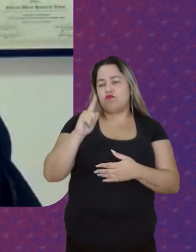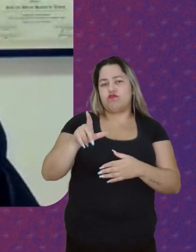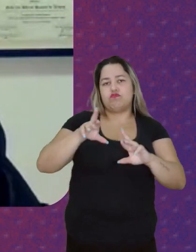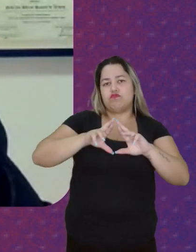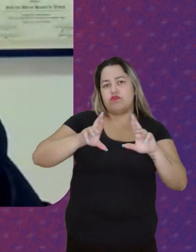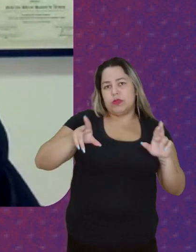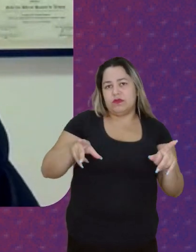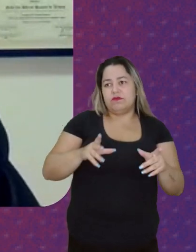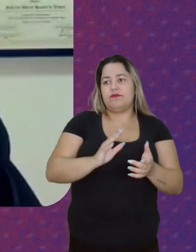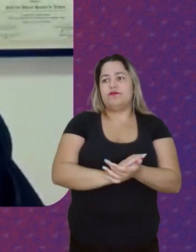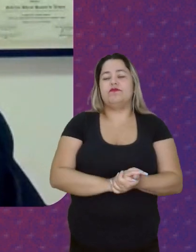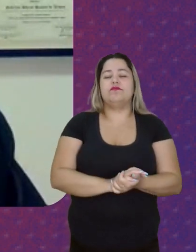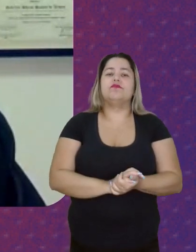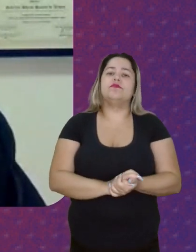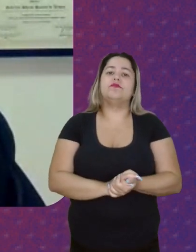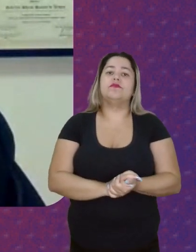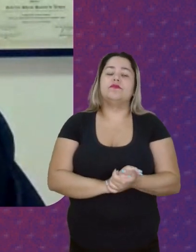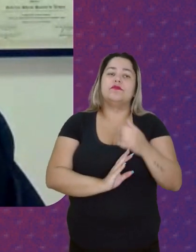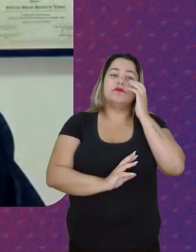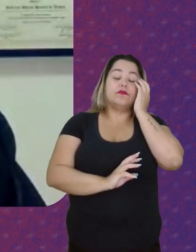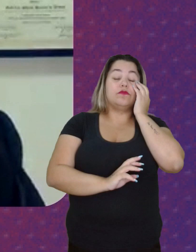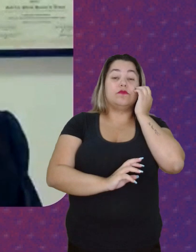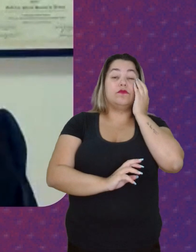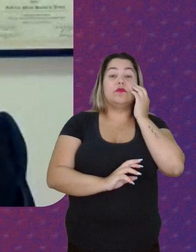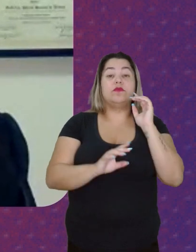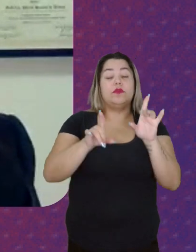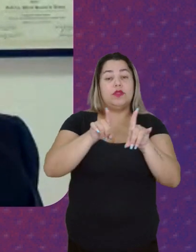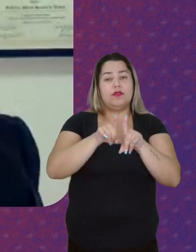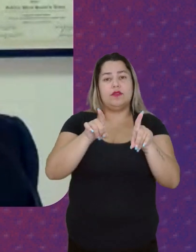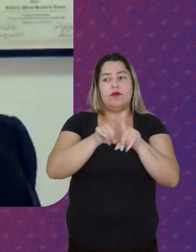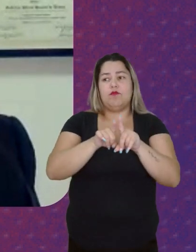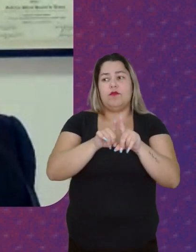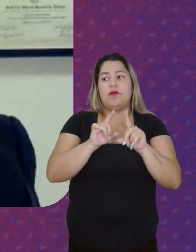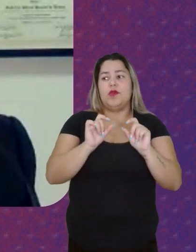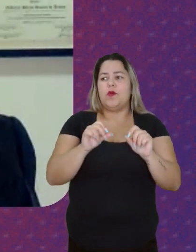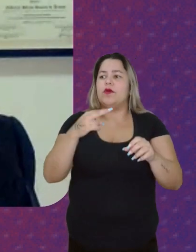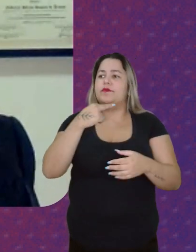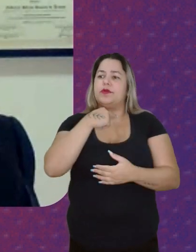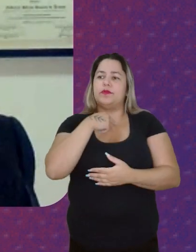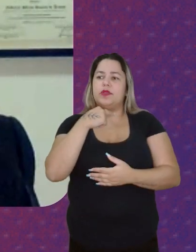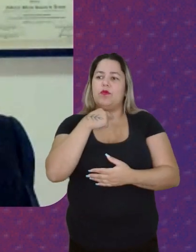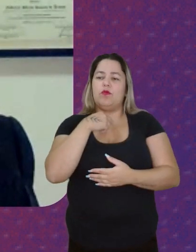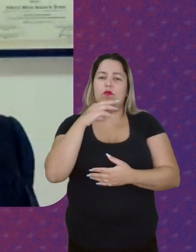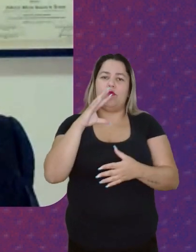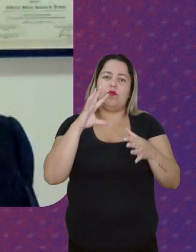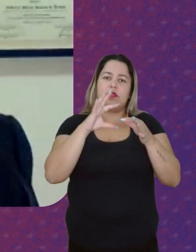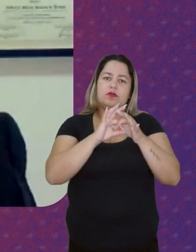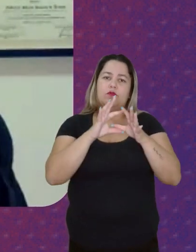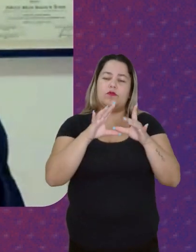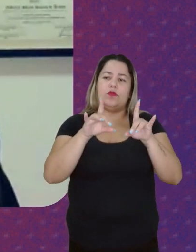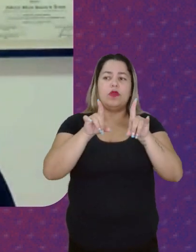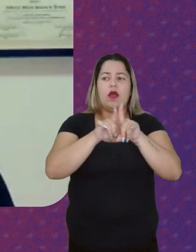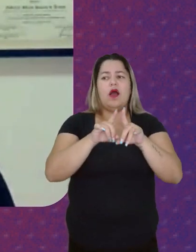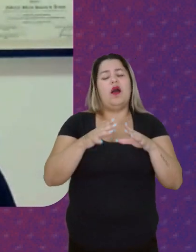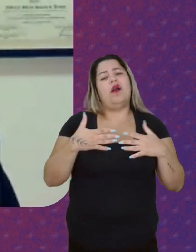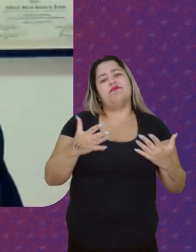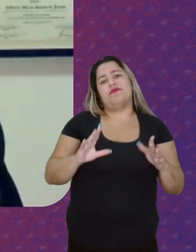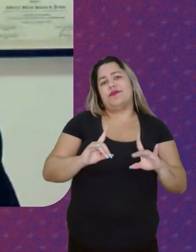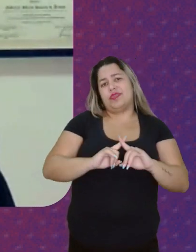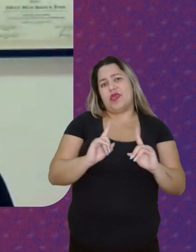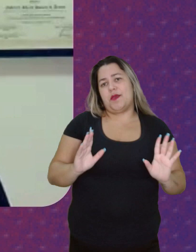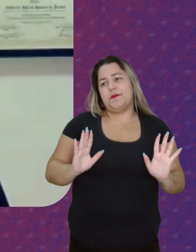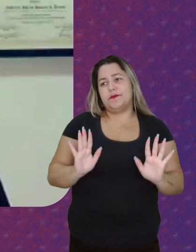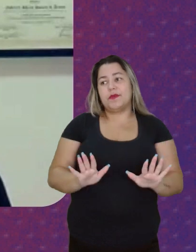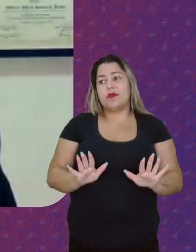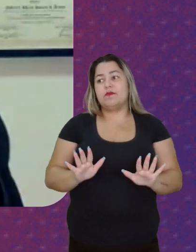distintos. Isso, por isso foi proibida a coligação no proporcional. Mas agora